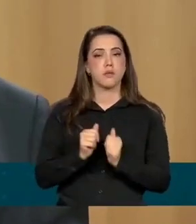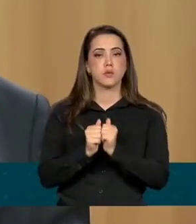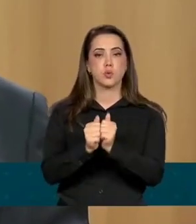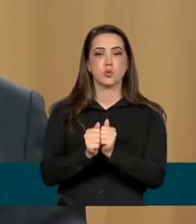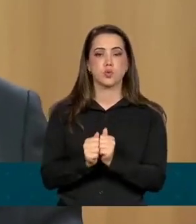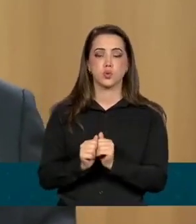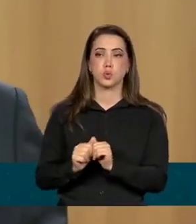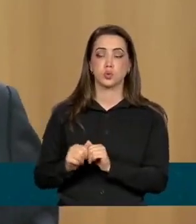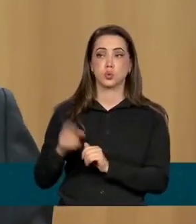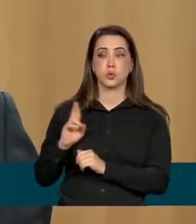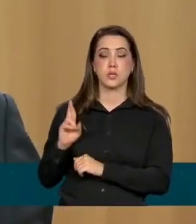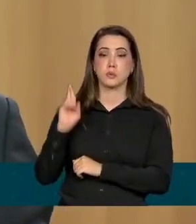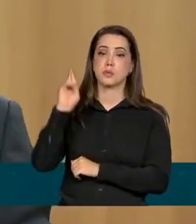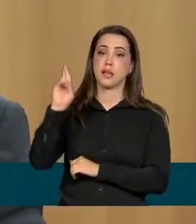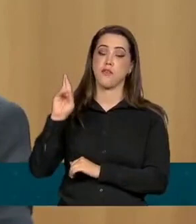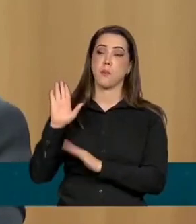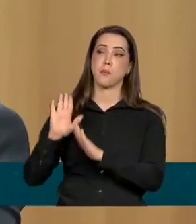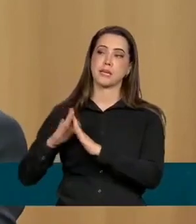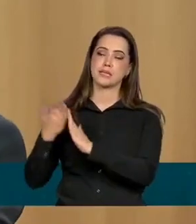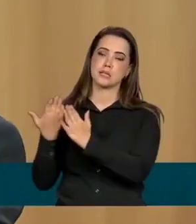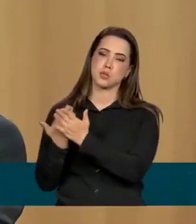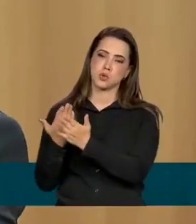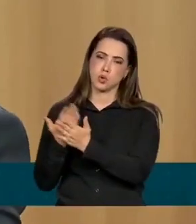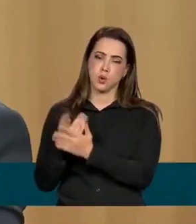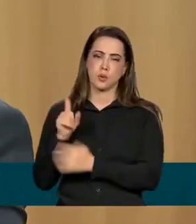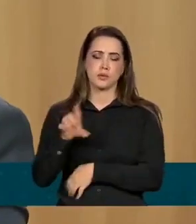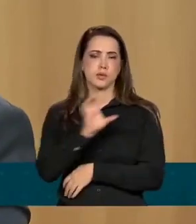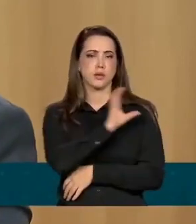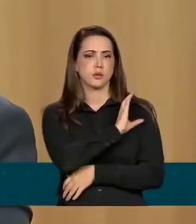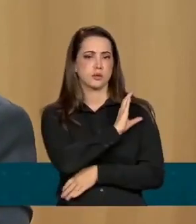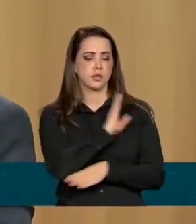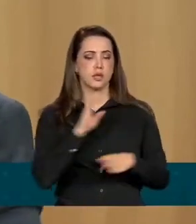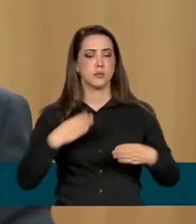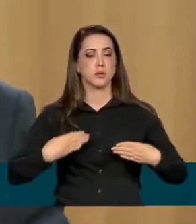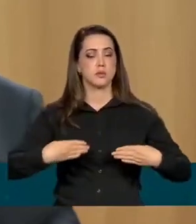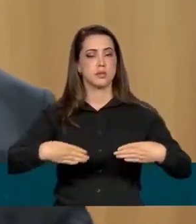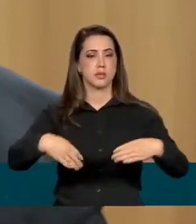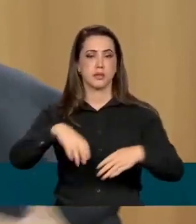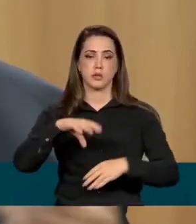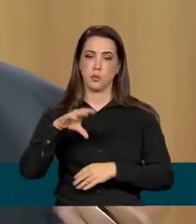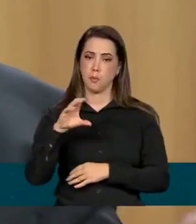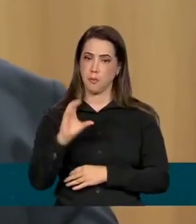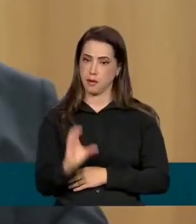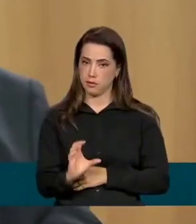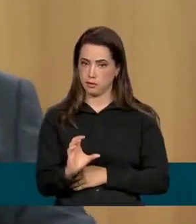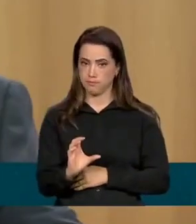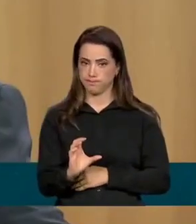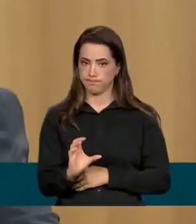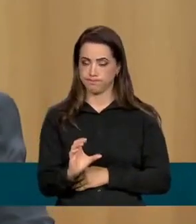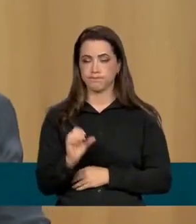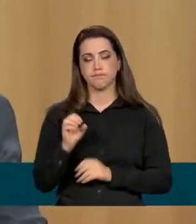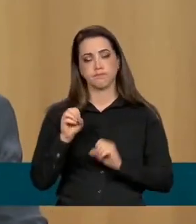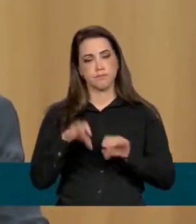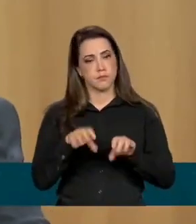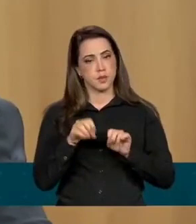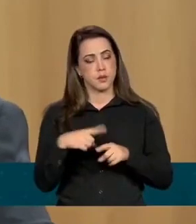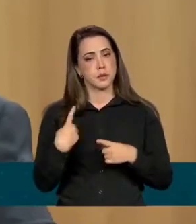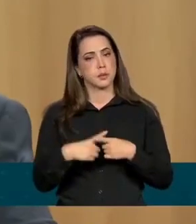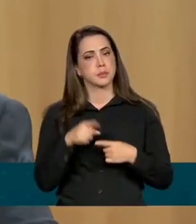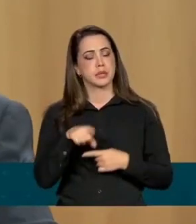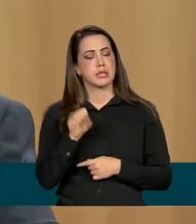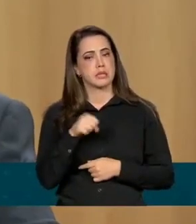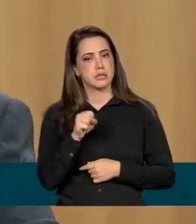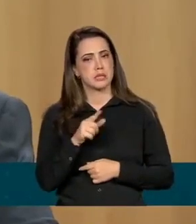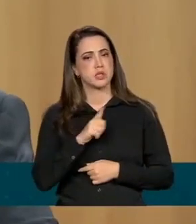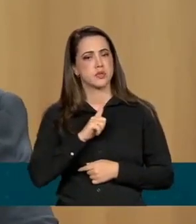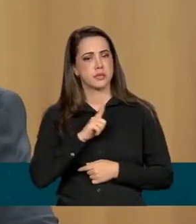autoridades educacionais, que é coordenado pelo Ministério da Educação porque aí sim nós teremos perguntas